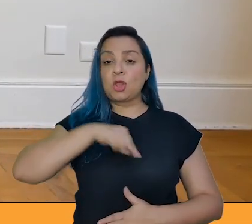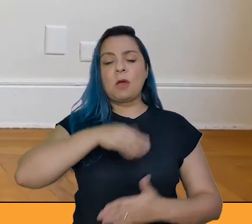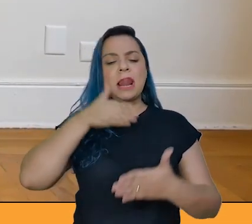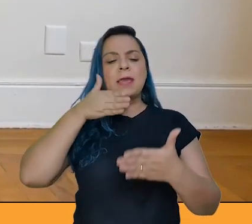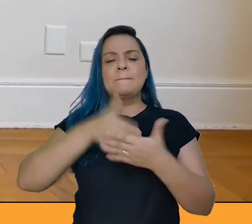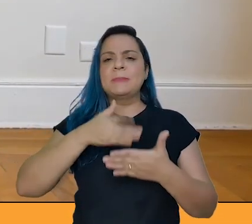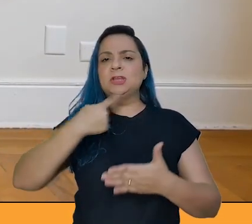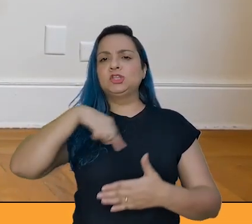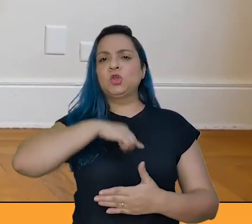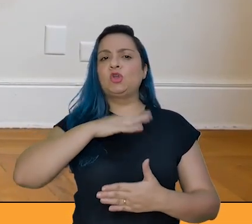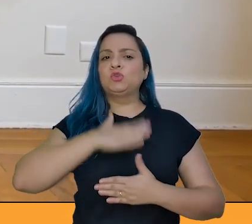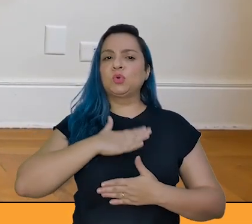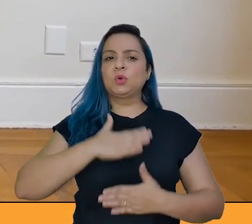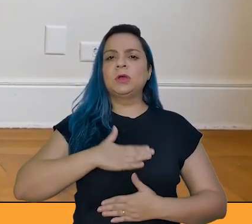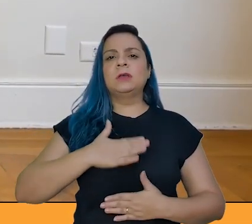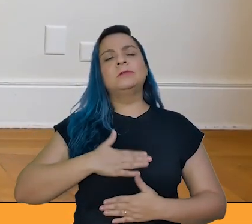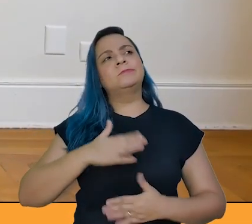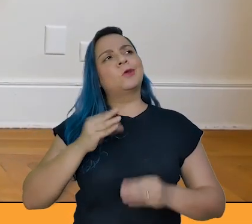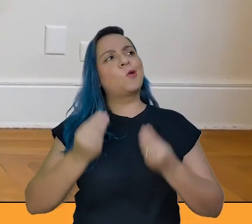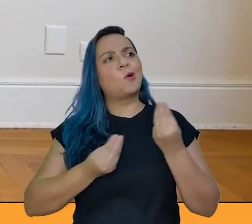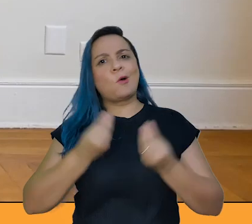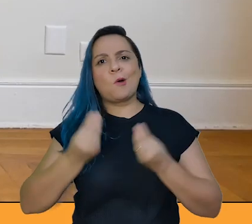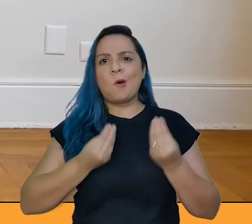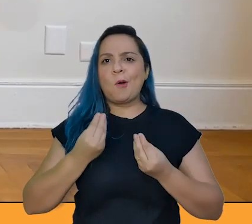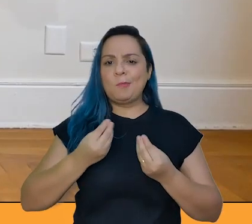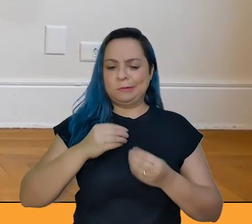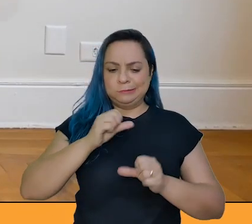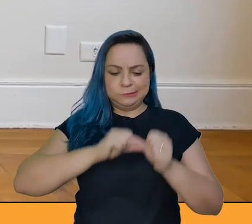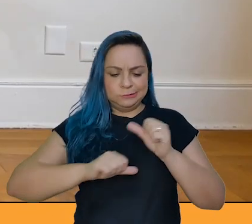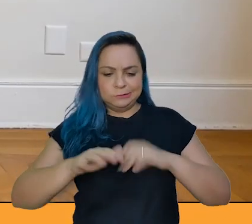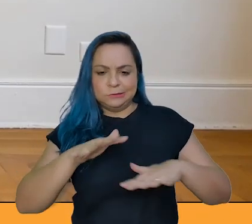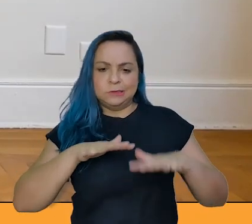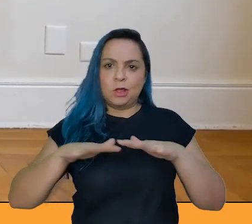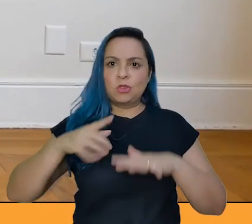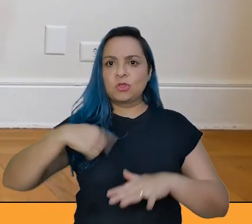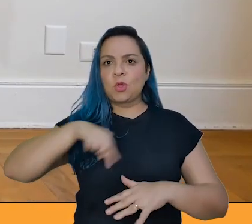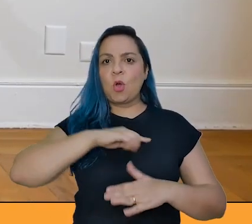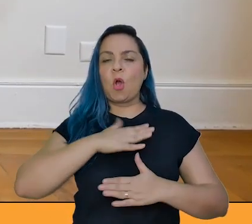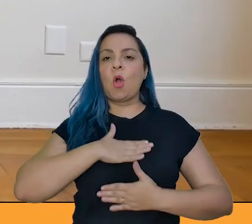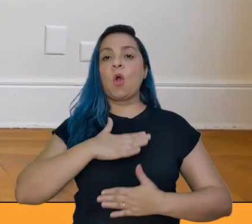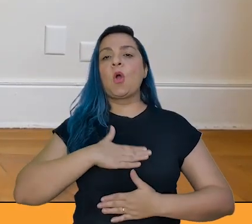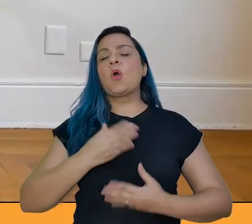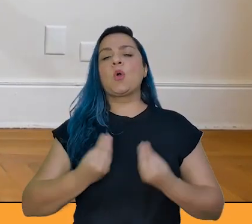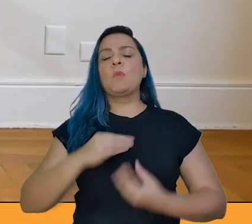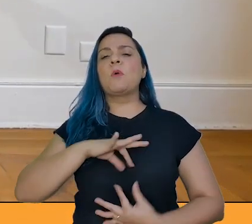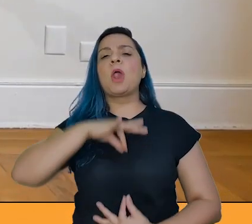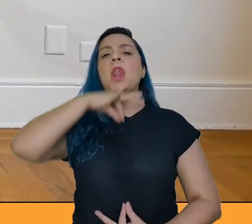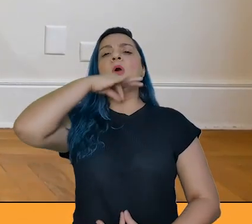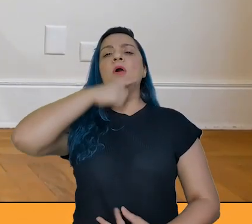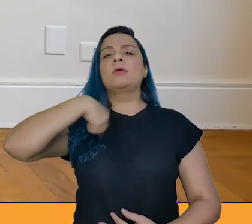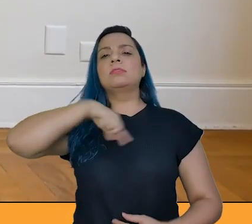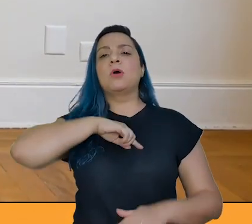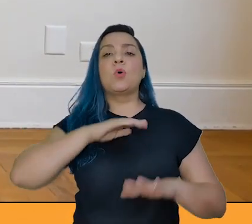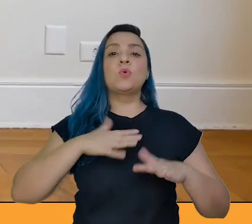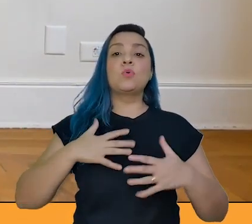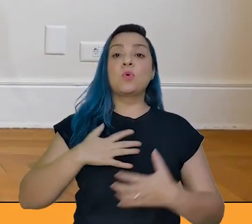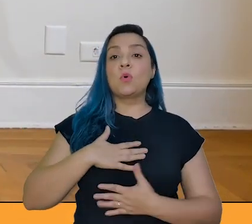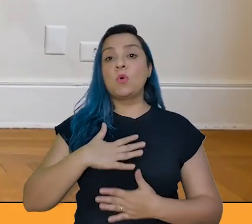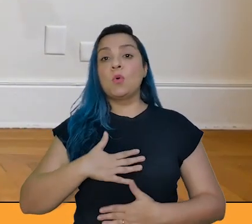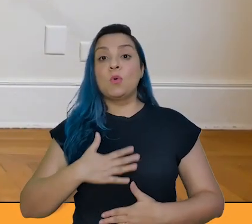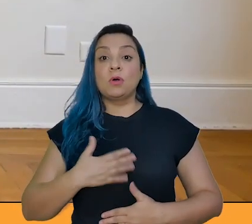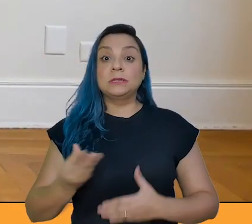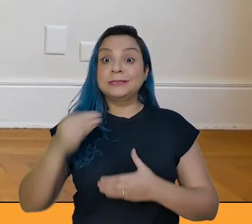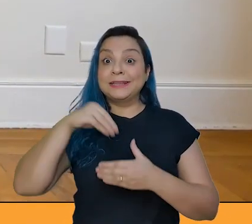limite do nosso corpo, a gente está pensando em formas de aquecer o nosso corpo, a gente está pensando em formas de alongar o nosso corpo dentro